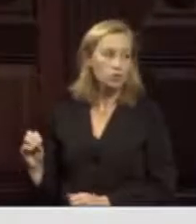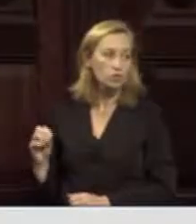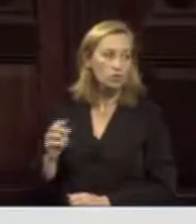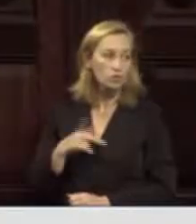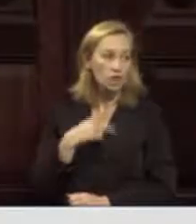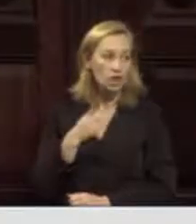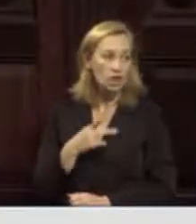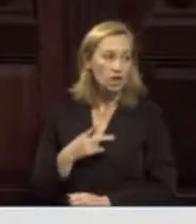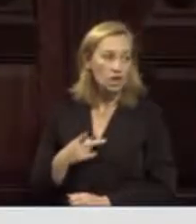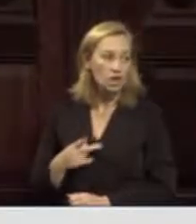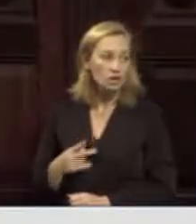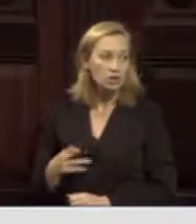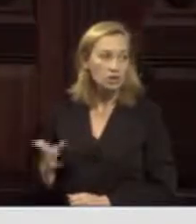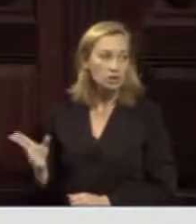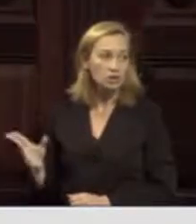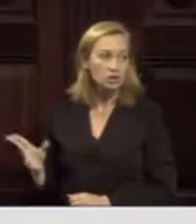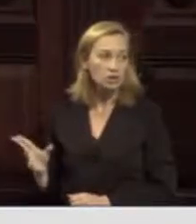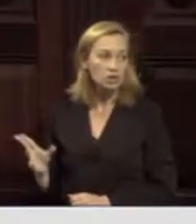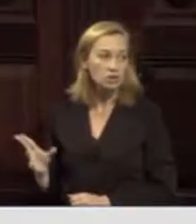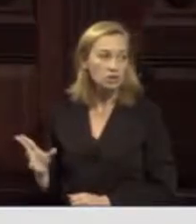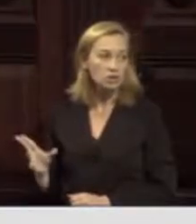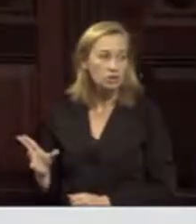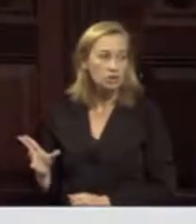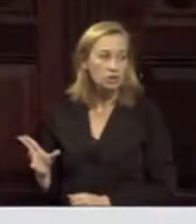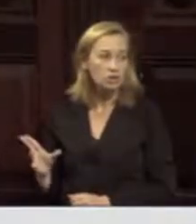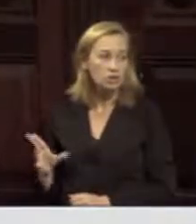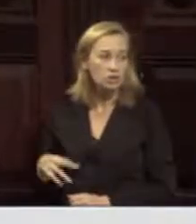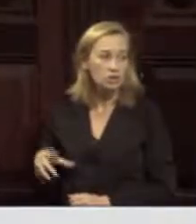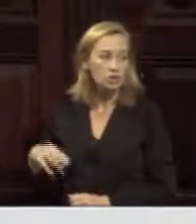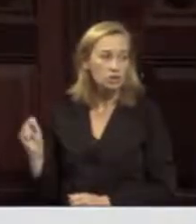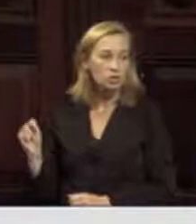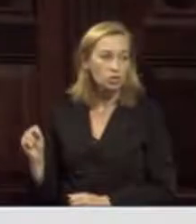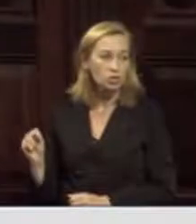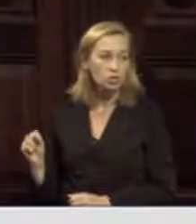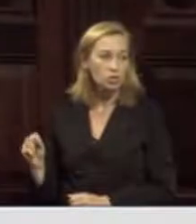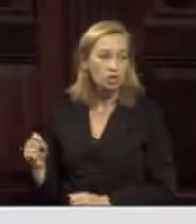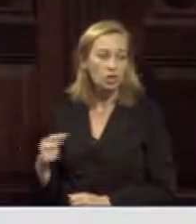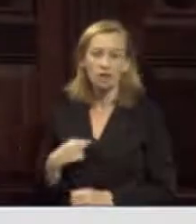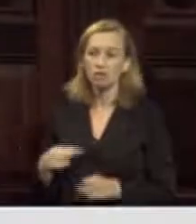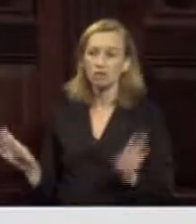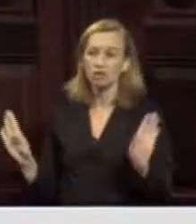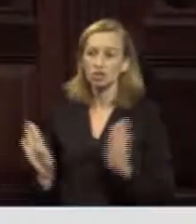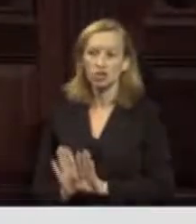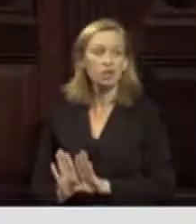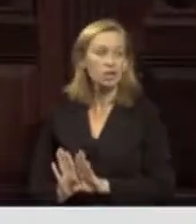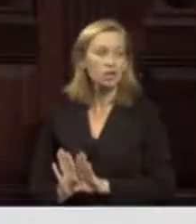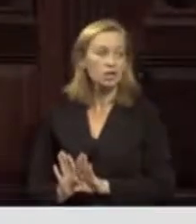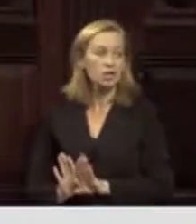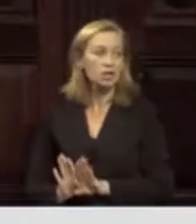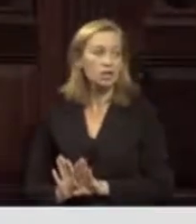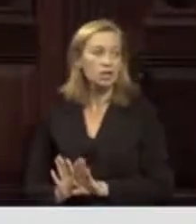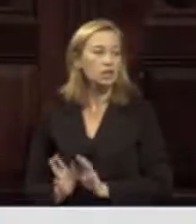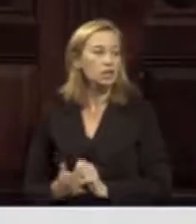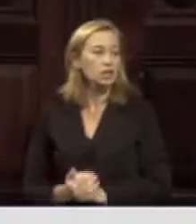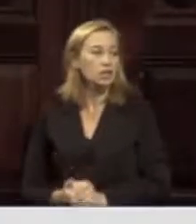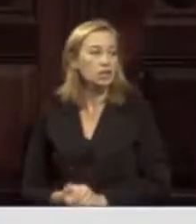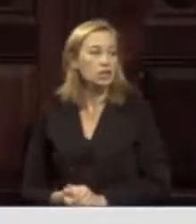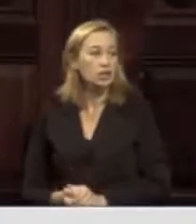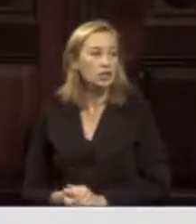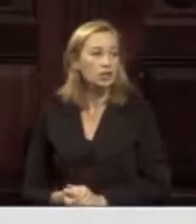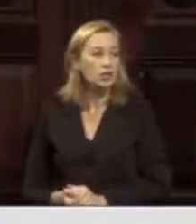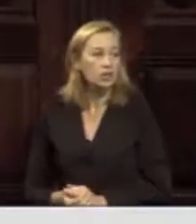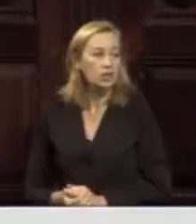qualquer processo patrocinado pelo meu antigo escritório. Mas isso revela que o